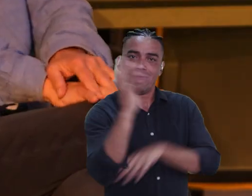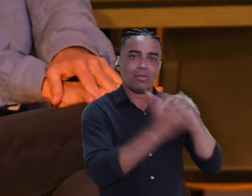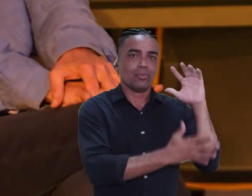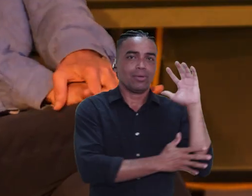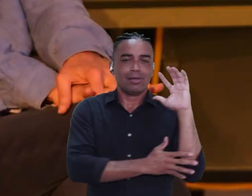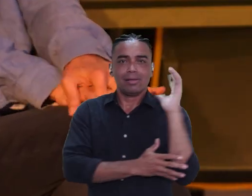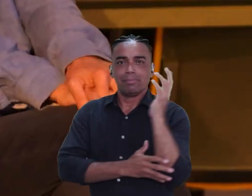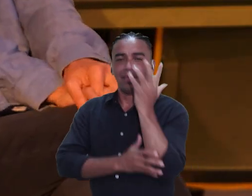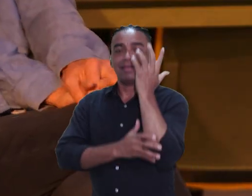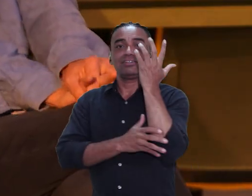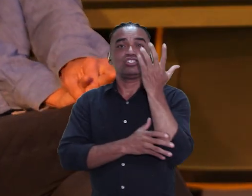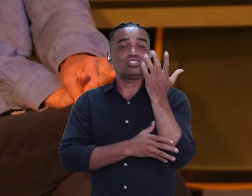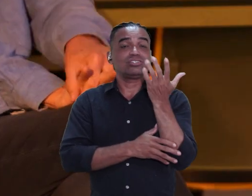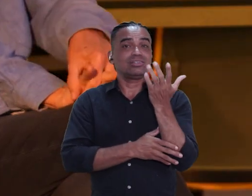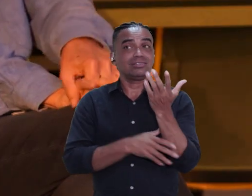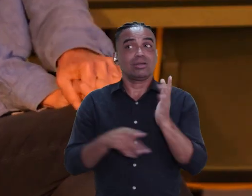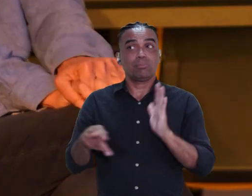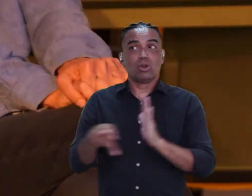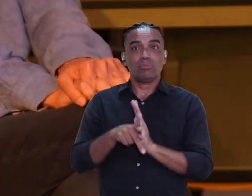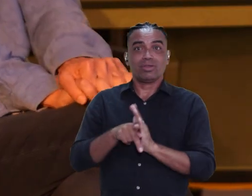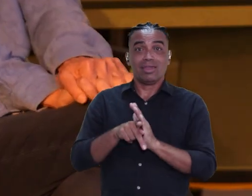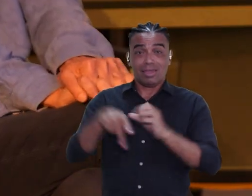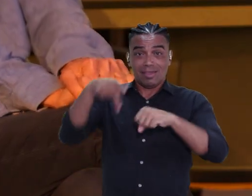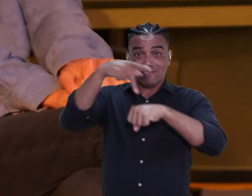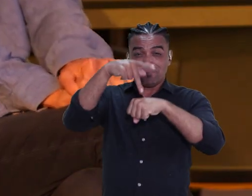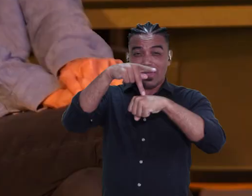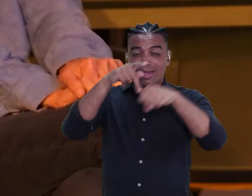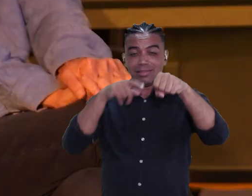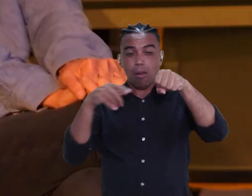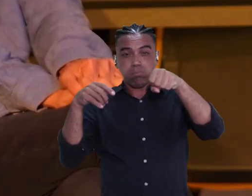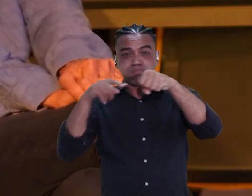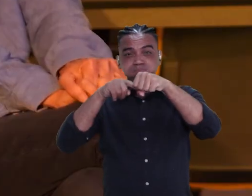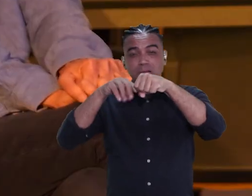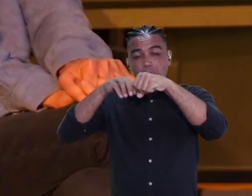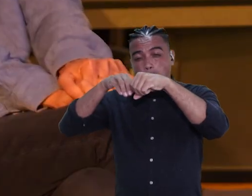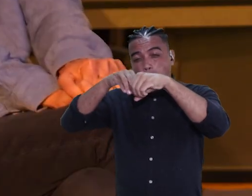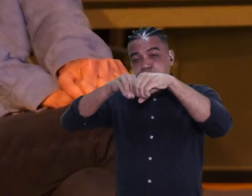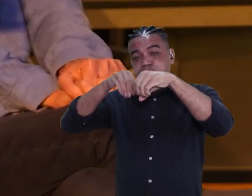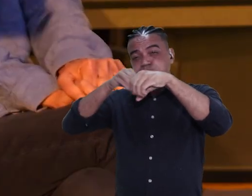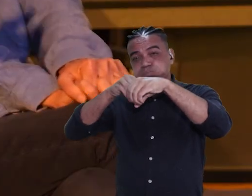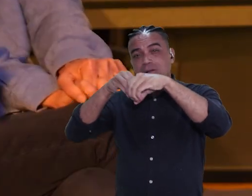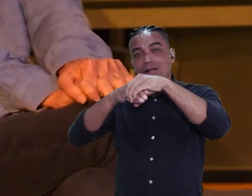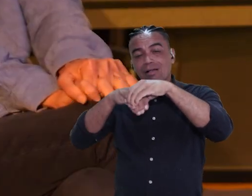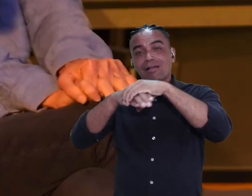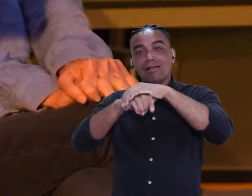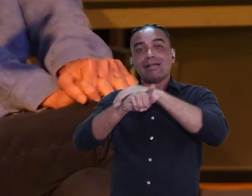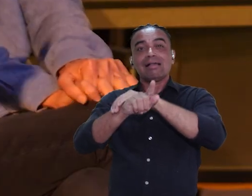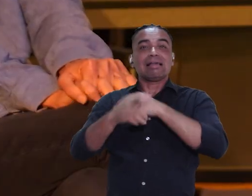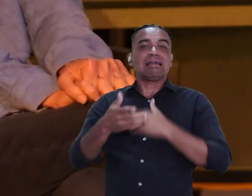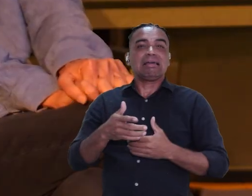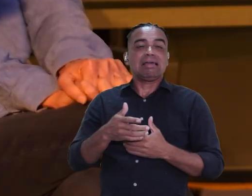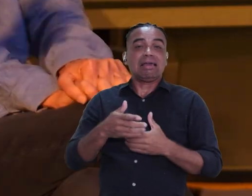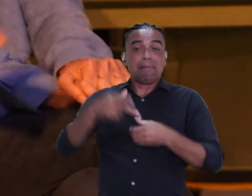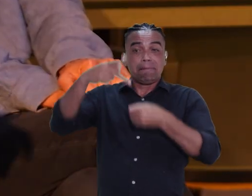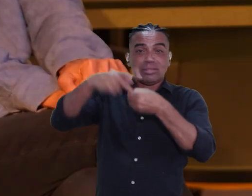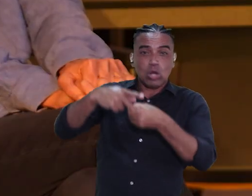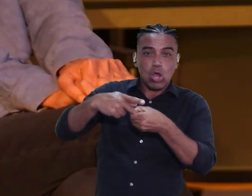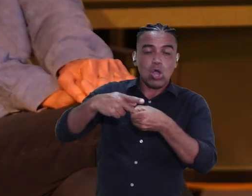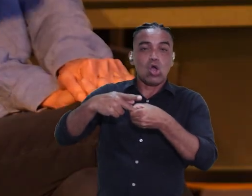hoje essa fissura, essa fratura da pedra não dá um túnel, dá gás xisto,